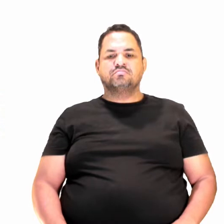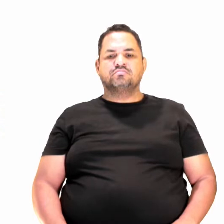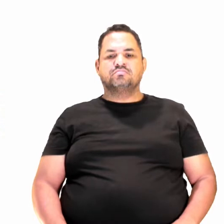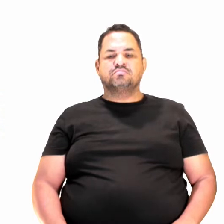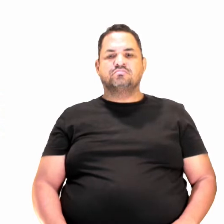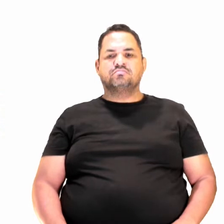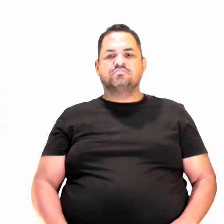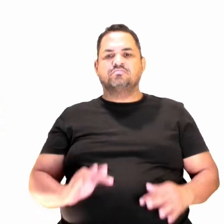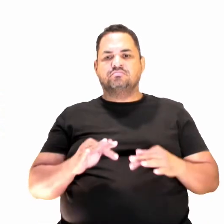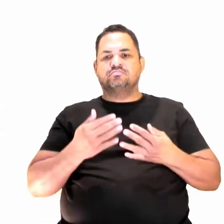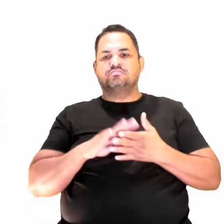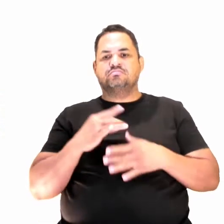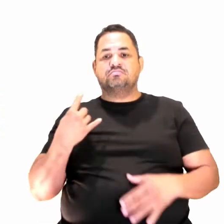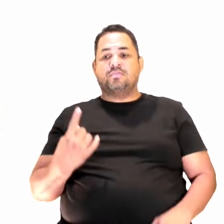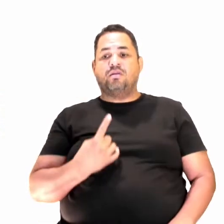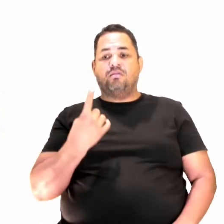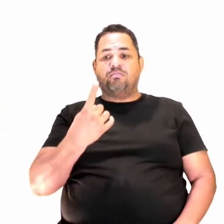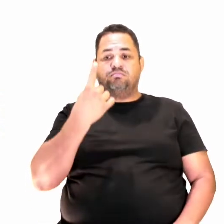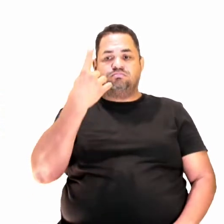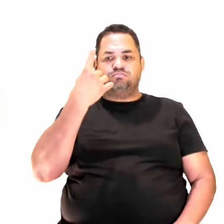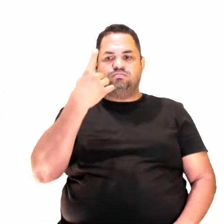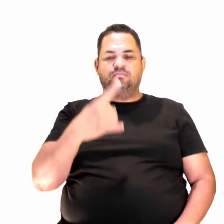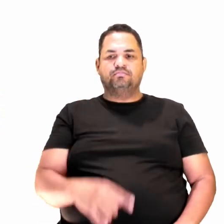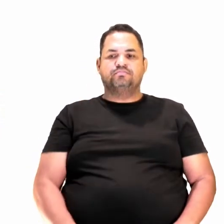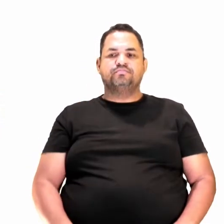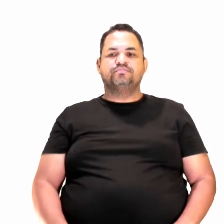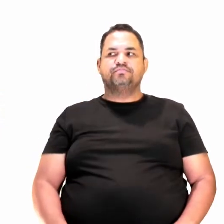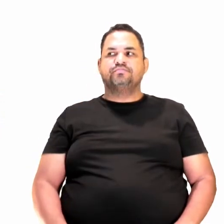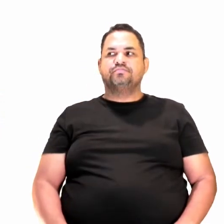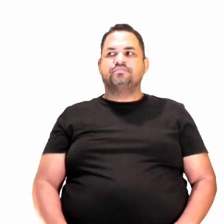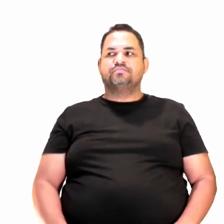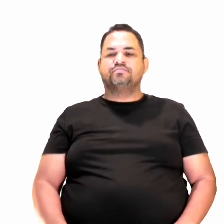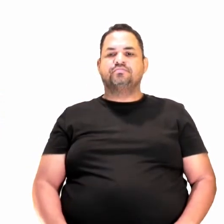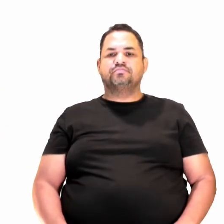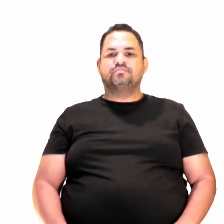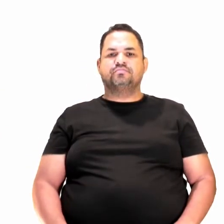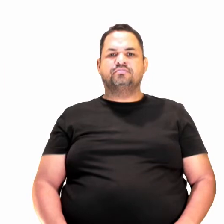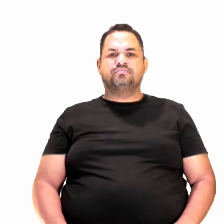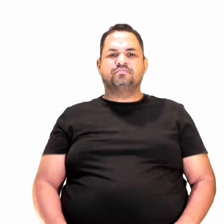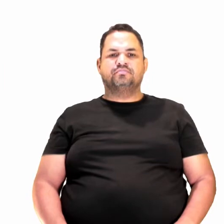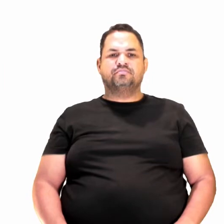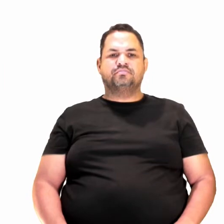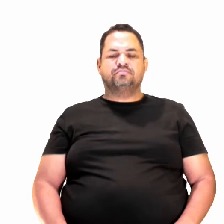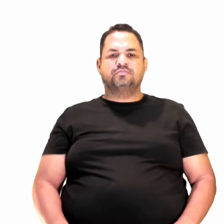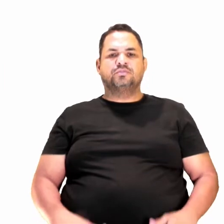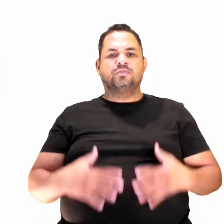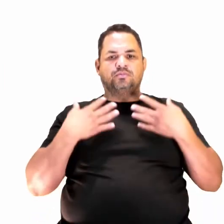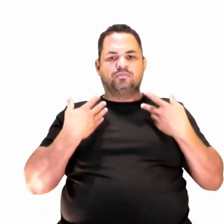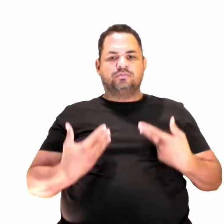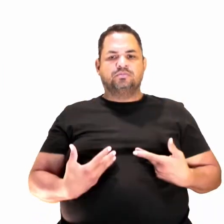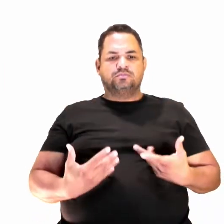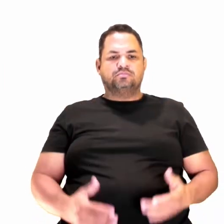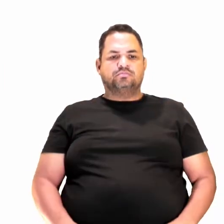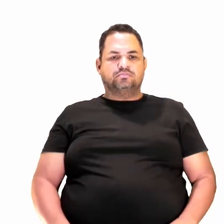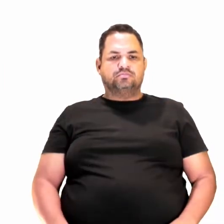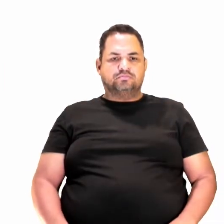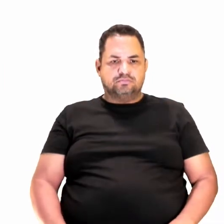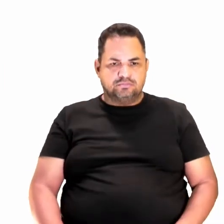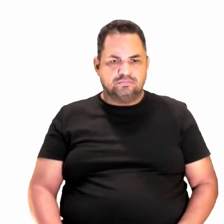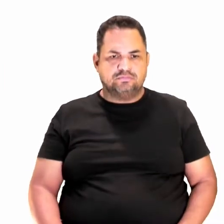e sou magra, esguia, enfim. I have short hair and I have brown eyes. Eu tenho um cabelo curto e eu